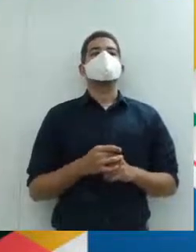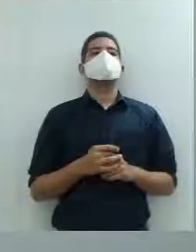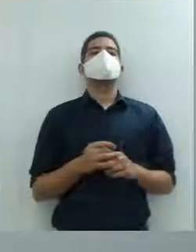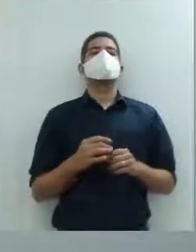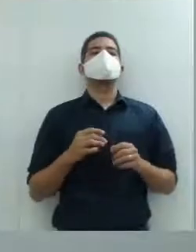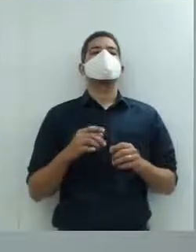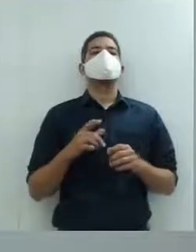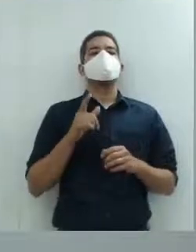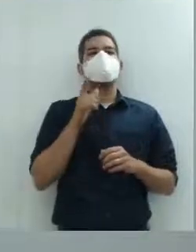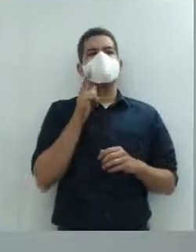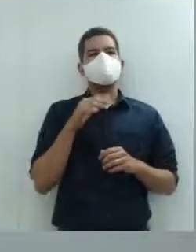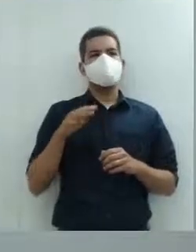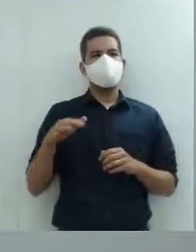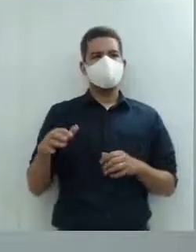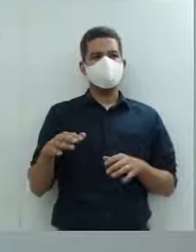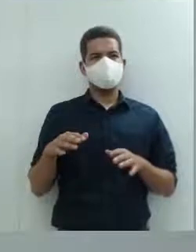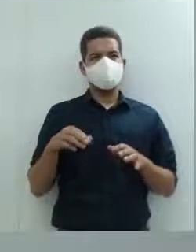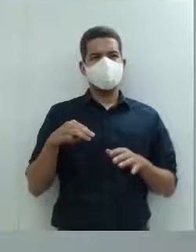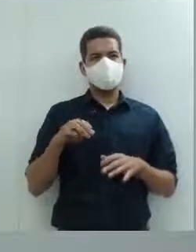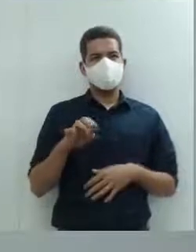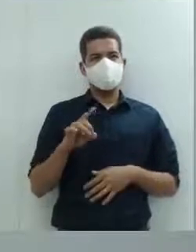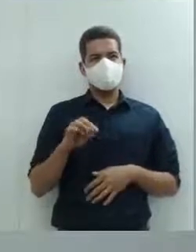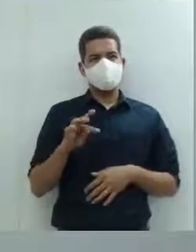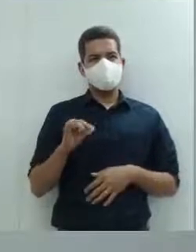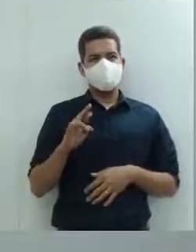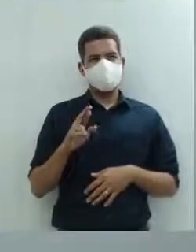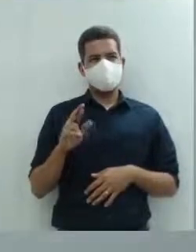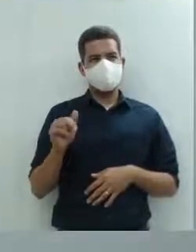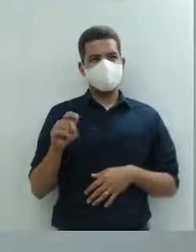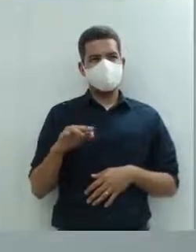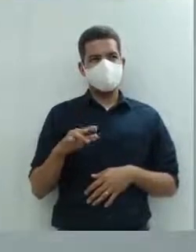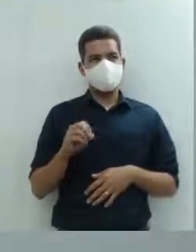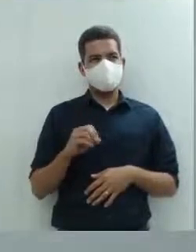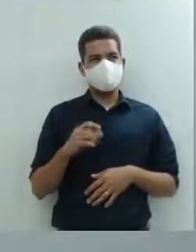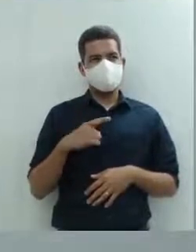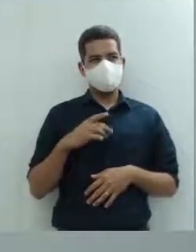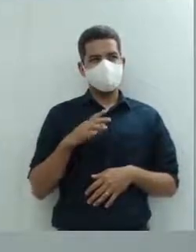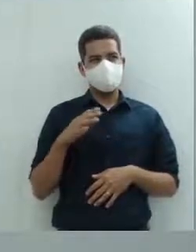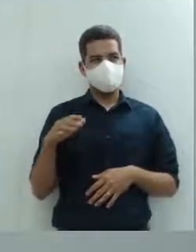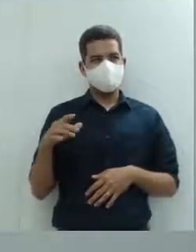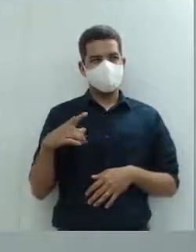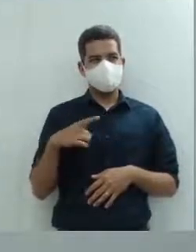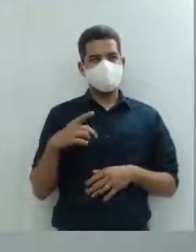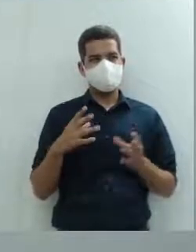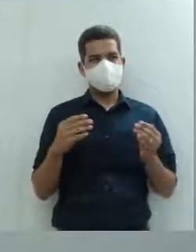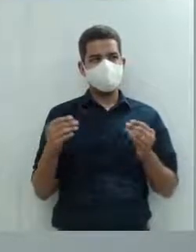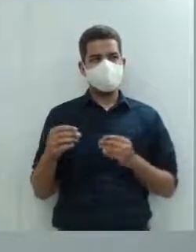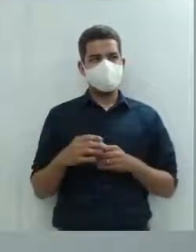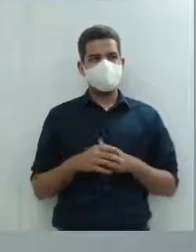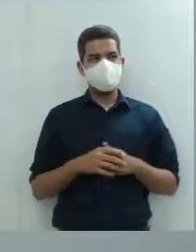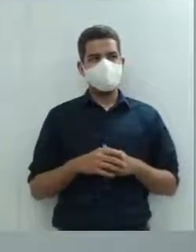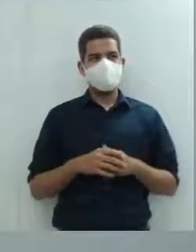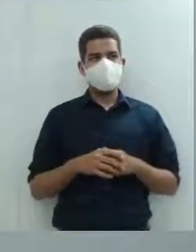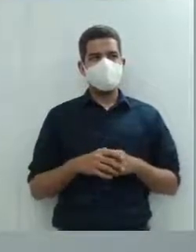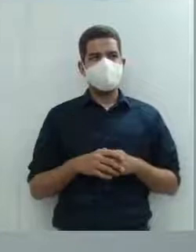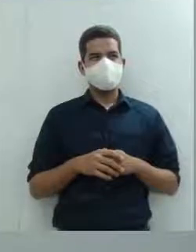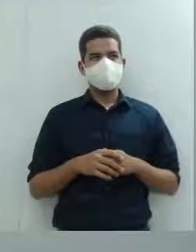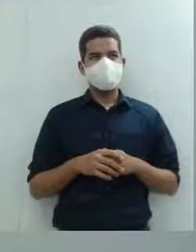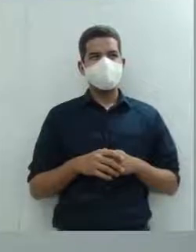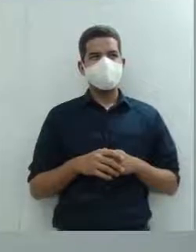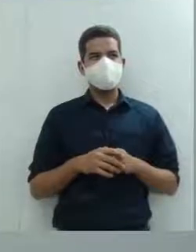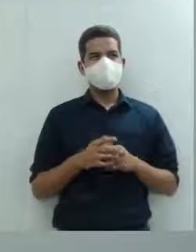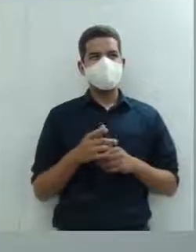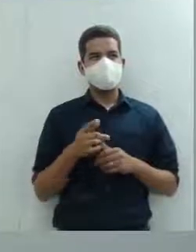essa região bem mais úmida, ó, em proximidade ao mar Mediterrâneo, tá? Bom, um outro